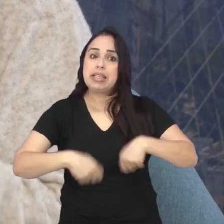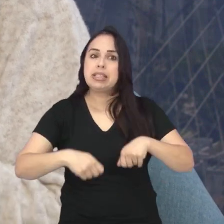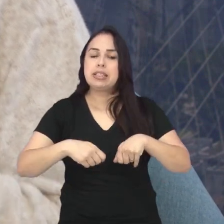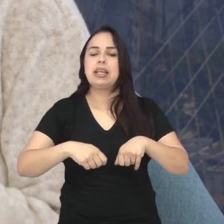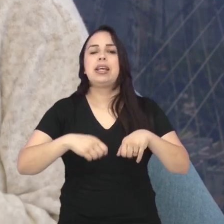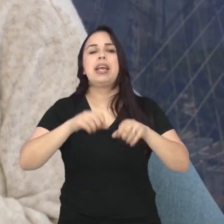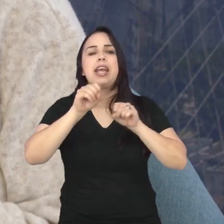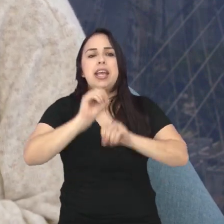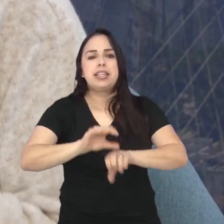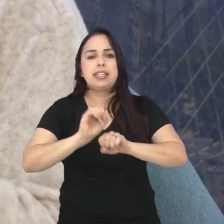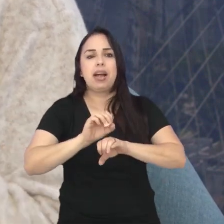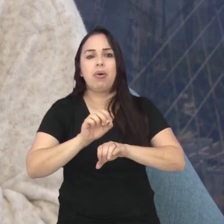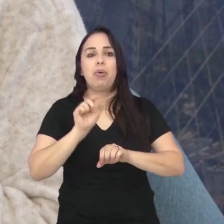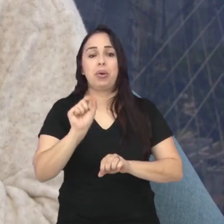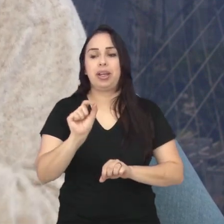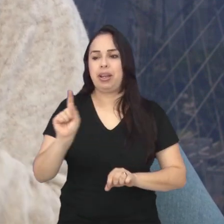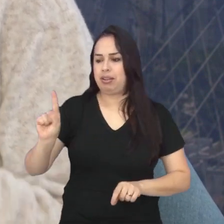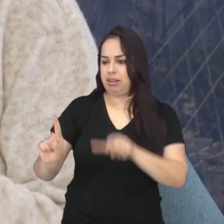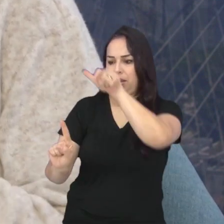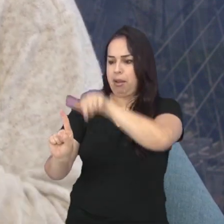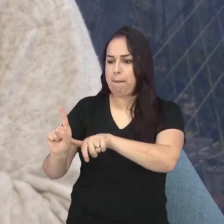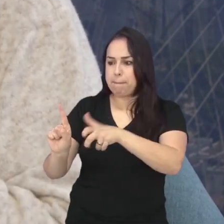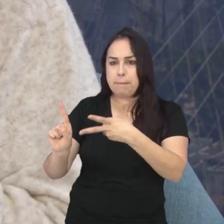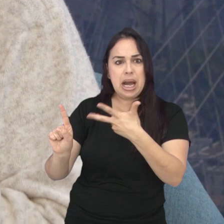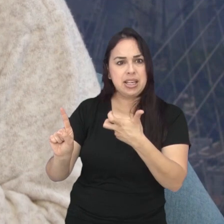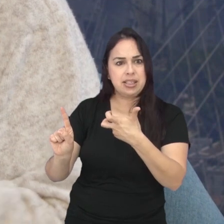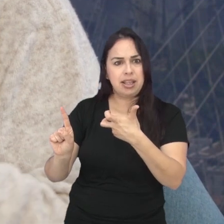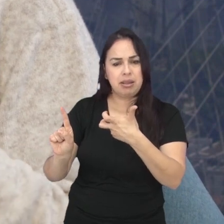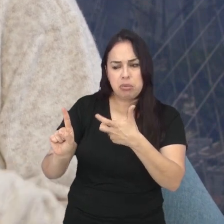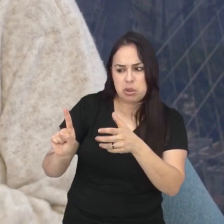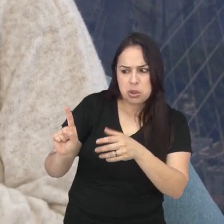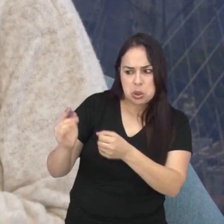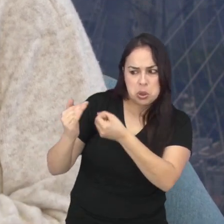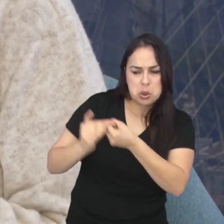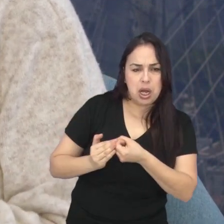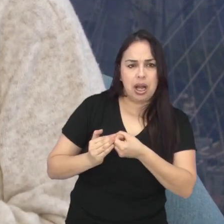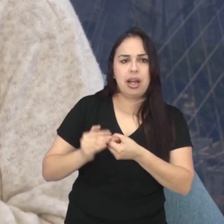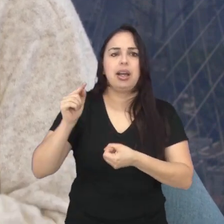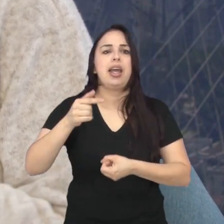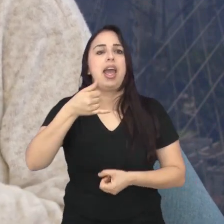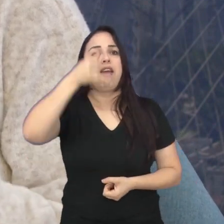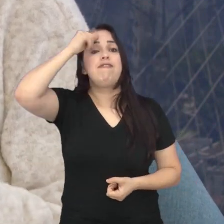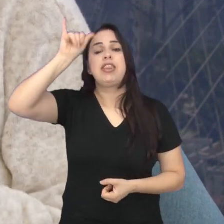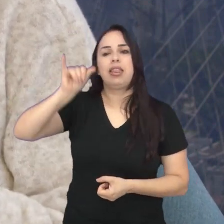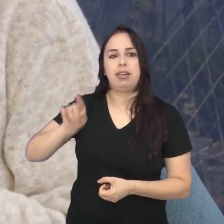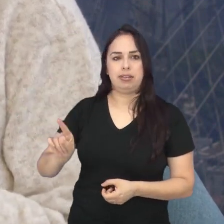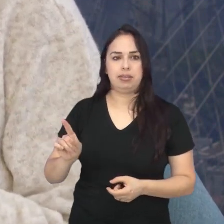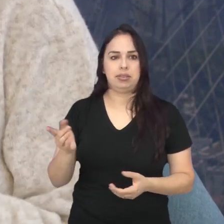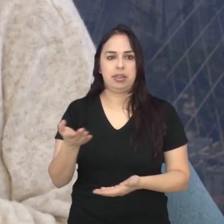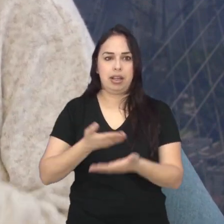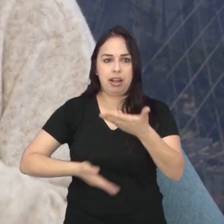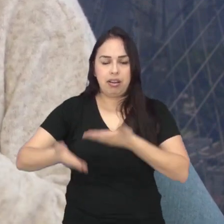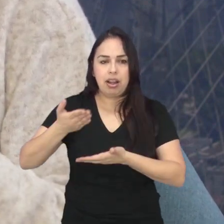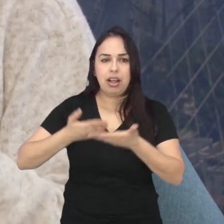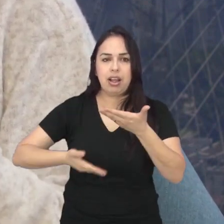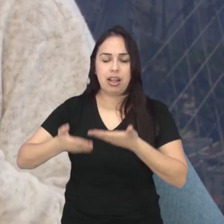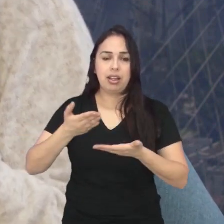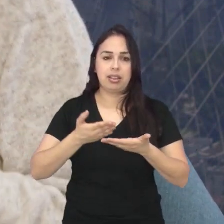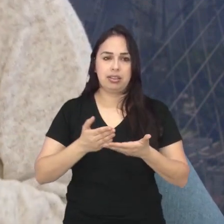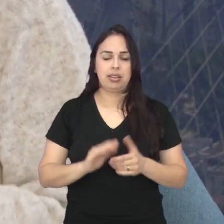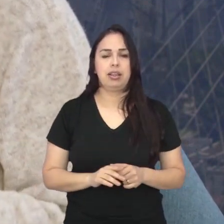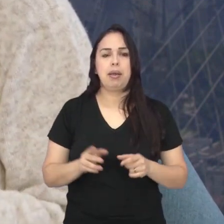porque poderia evitar. Se todos meninos e meninas aprendessem desde cedo como se relacionar e